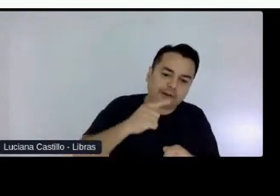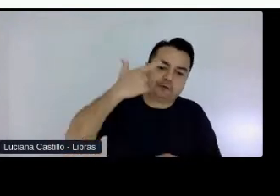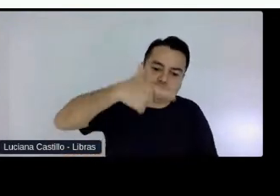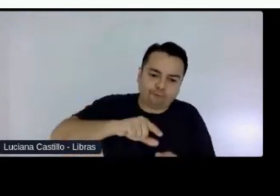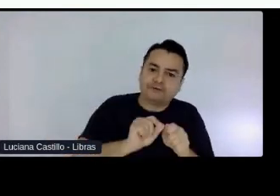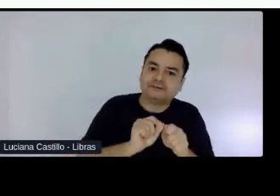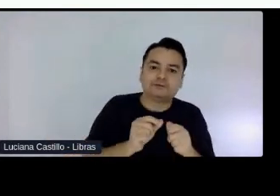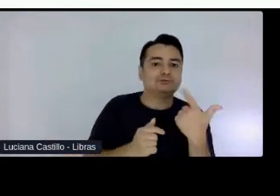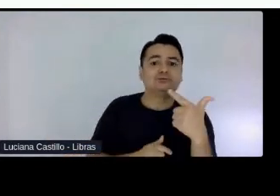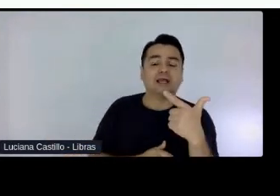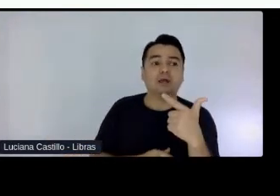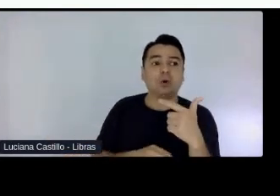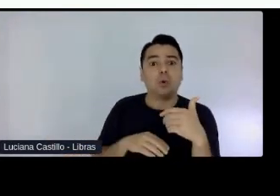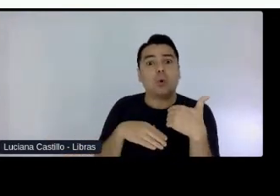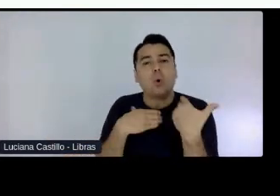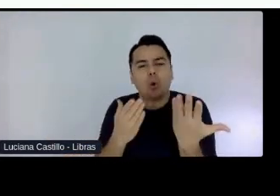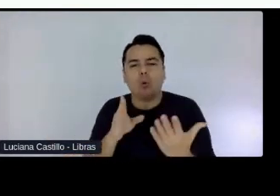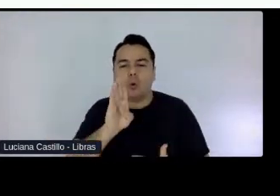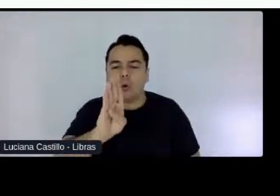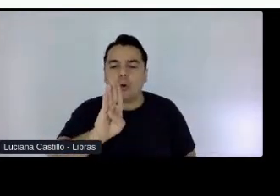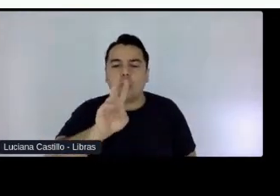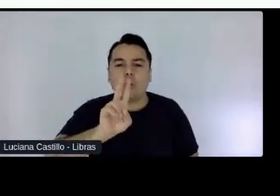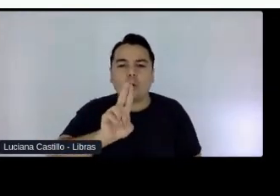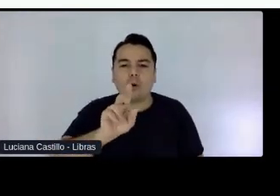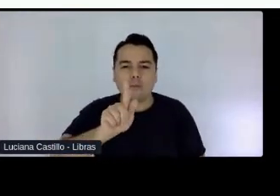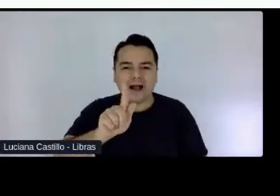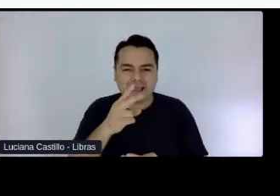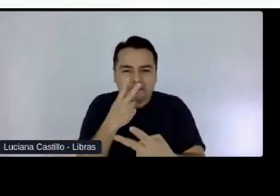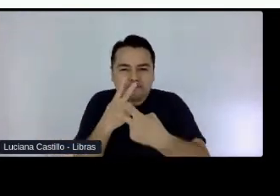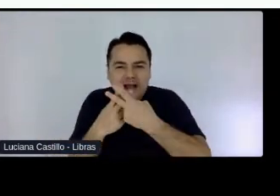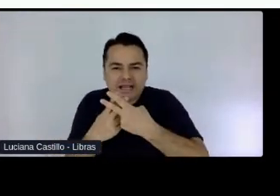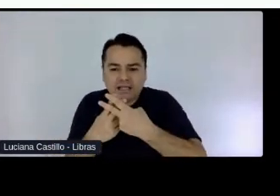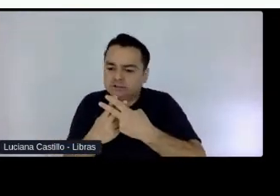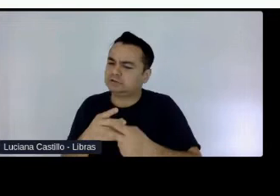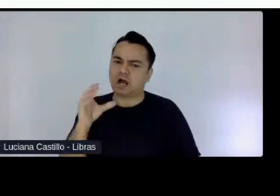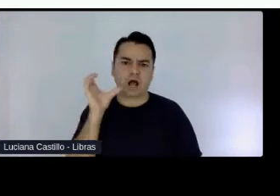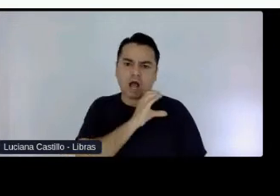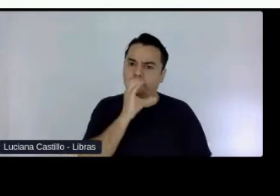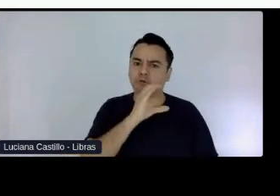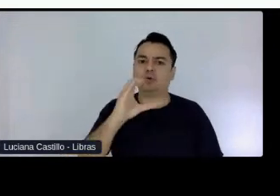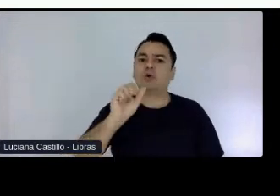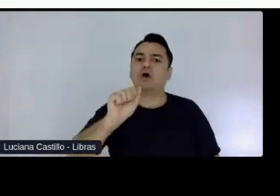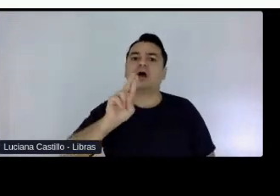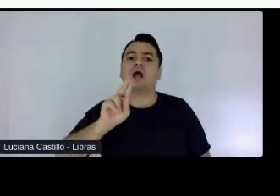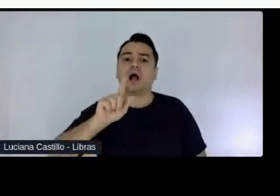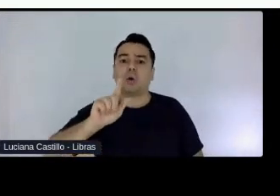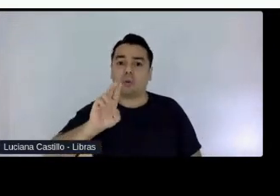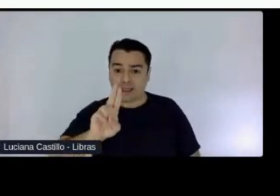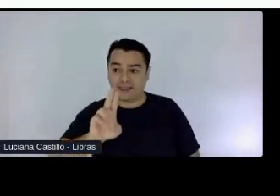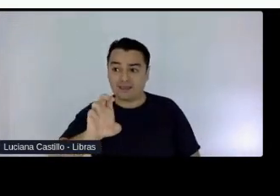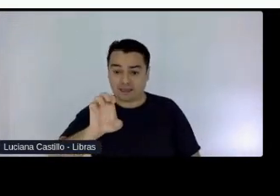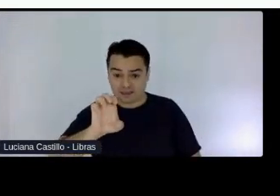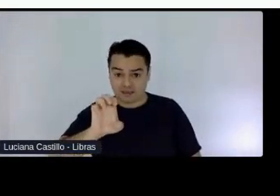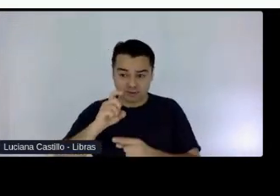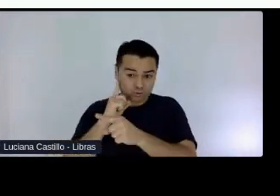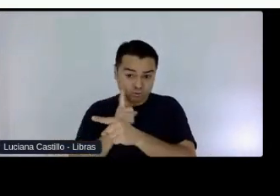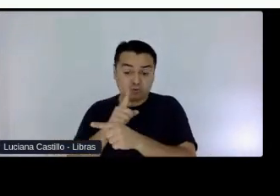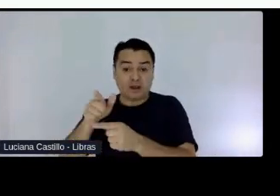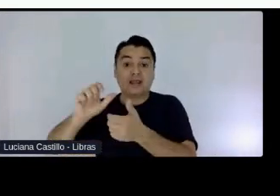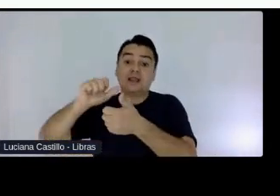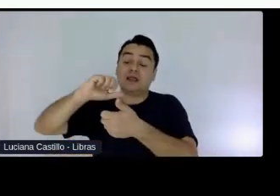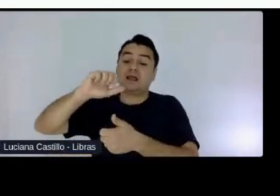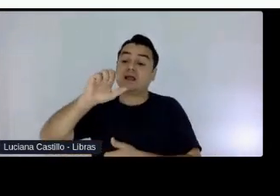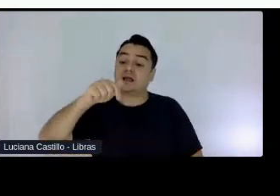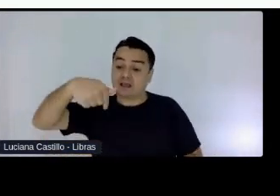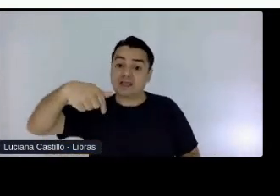um bug, que é o nosso Cauê, o nosso QA, ele vai lá e já trata junto com o time. De que forma que a gente consegue melhorar? Acho que isso, enfim,